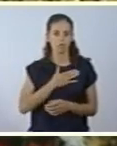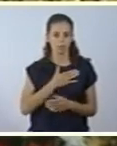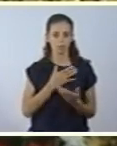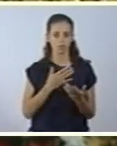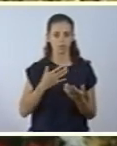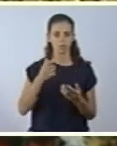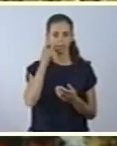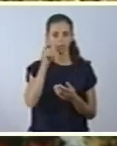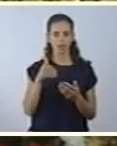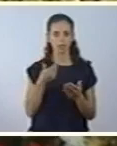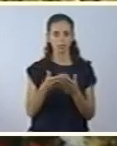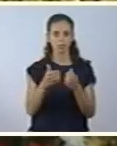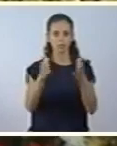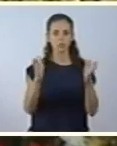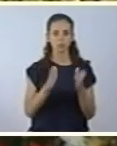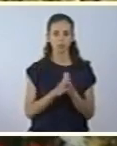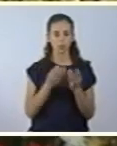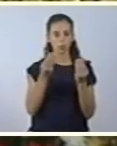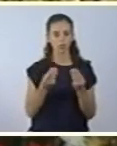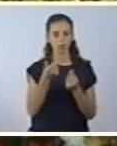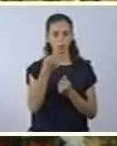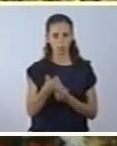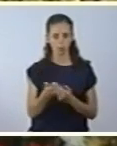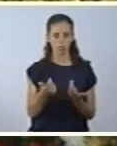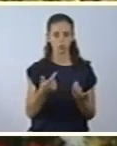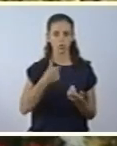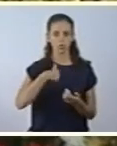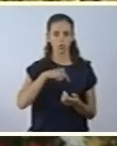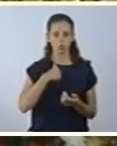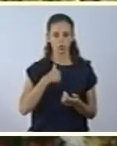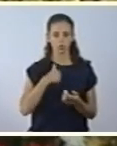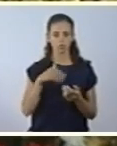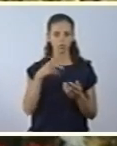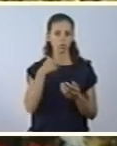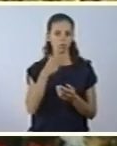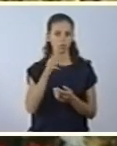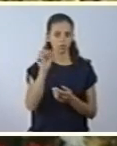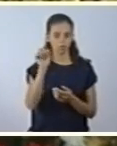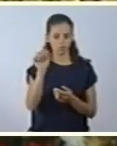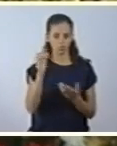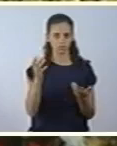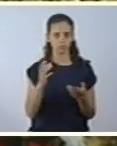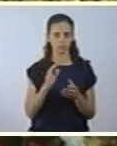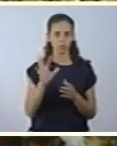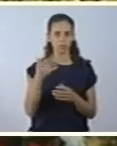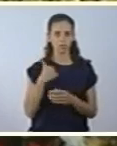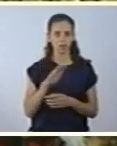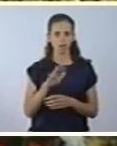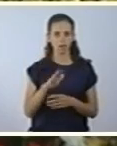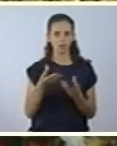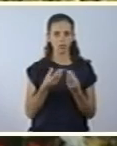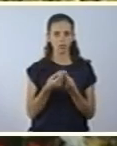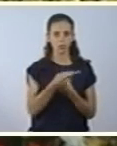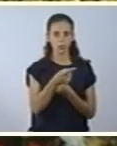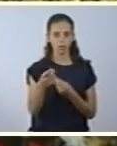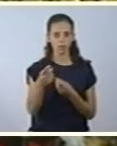em quem pus toda a minha complacência. Nós ouvimos esta voz vinda do céu quando estávamos com ele